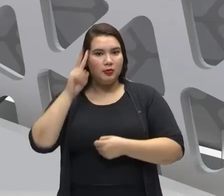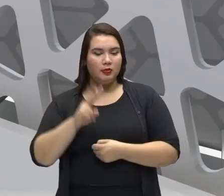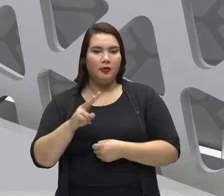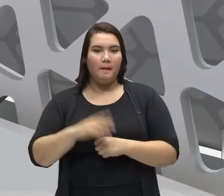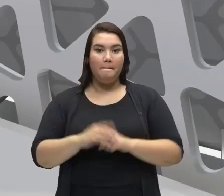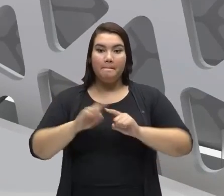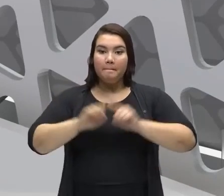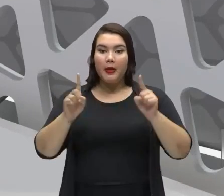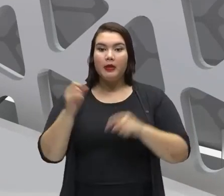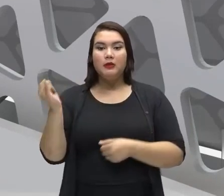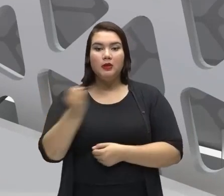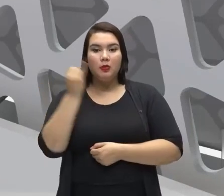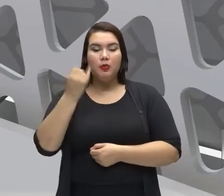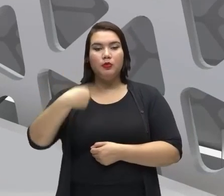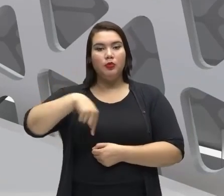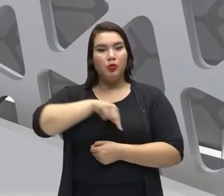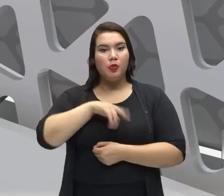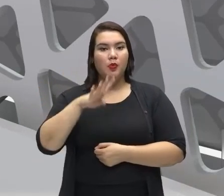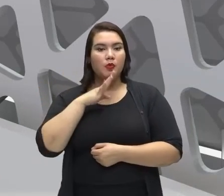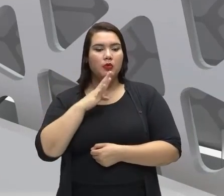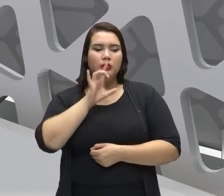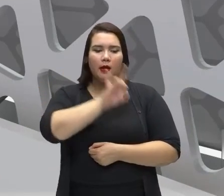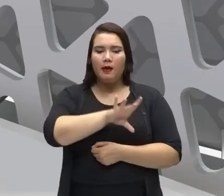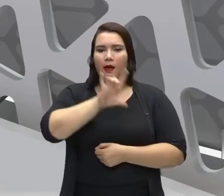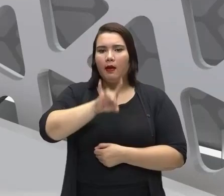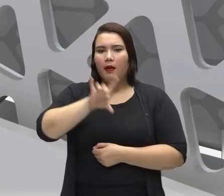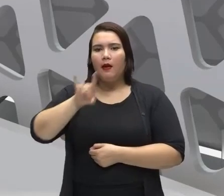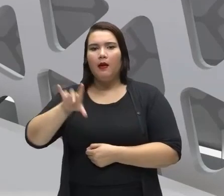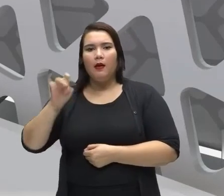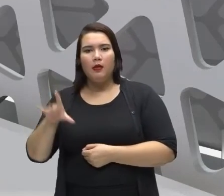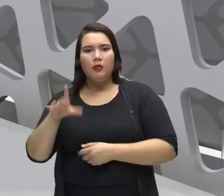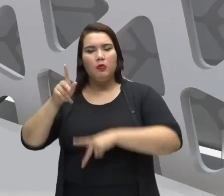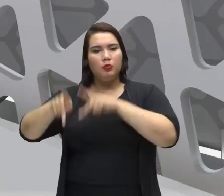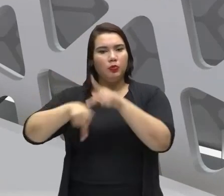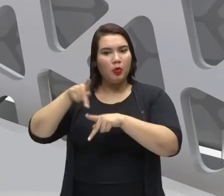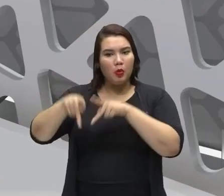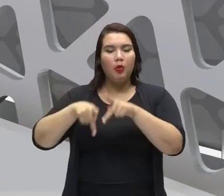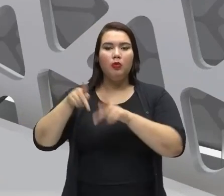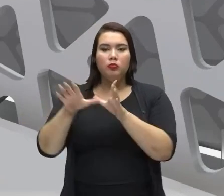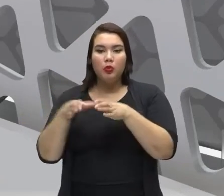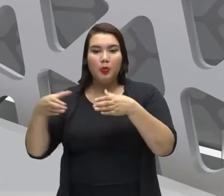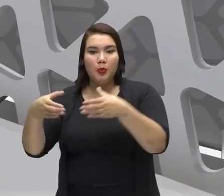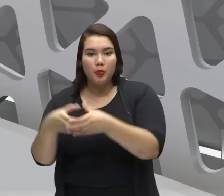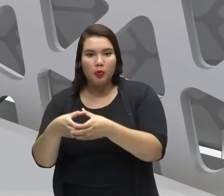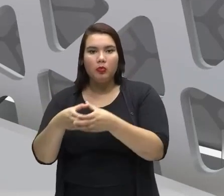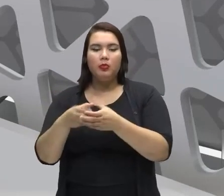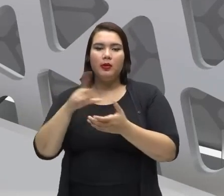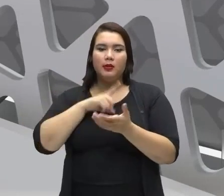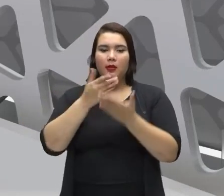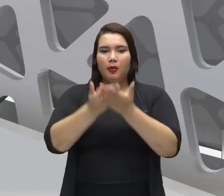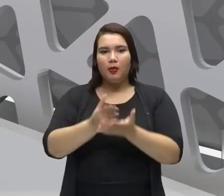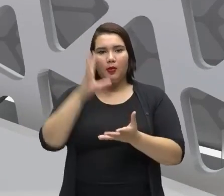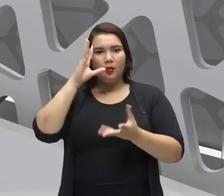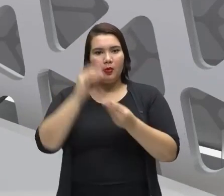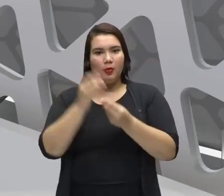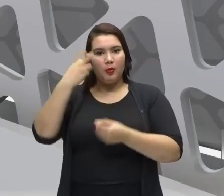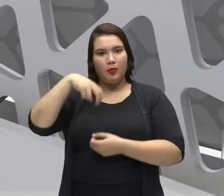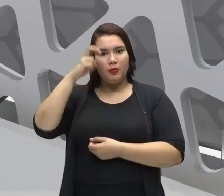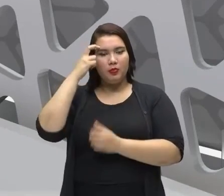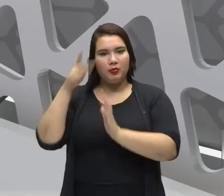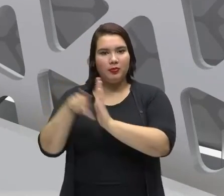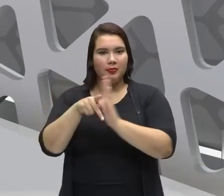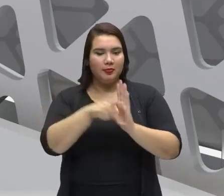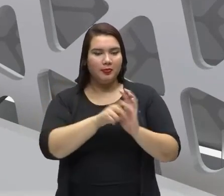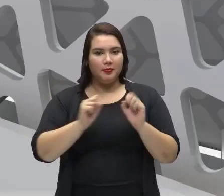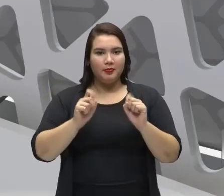muito importante que a gente conheça cada um desses povos, conheça um pouco, entenda um pouco sobre a cultura deles,